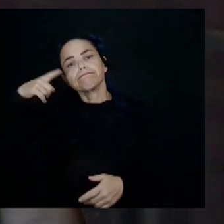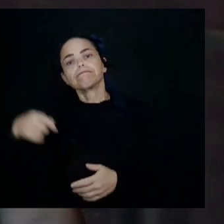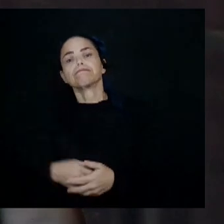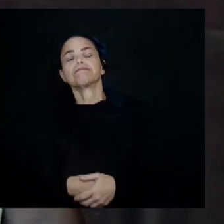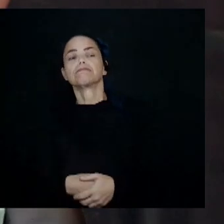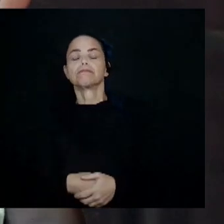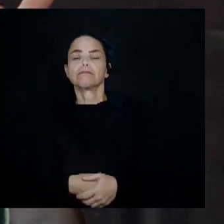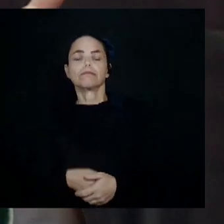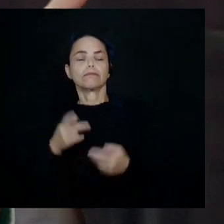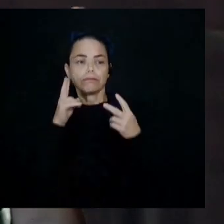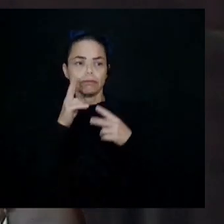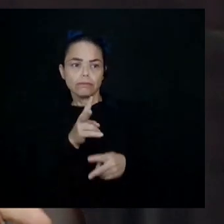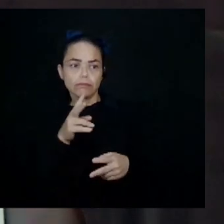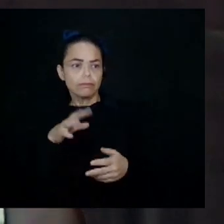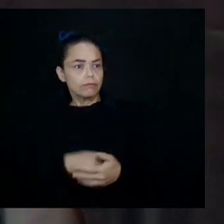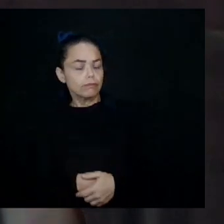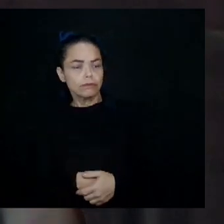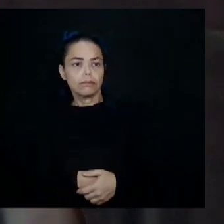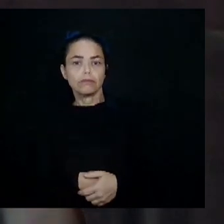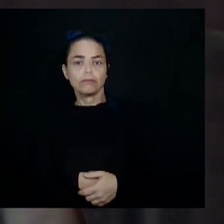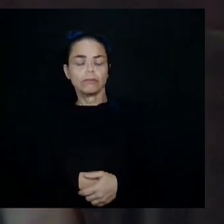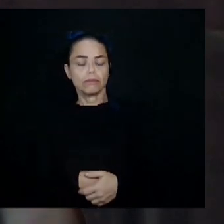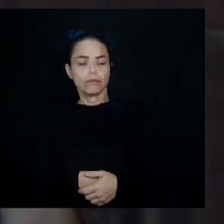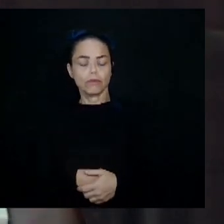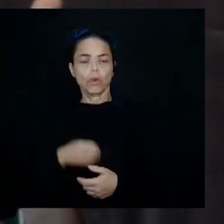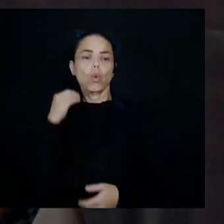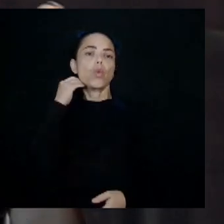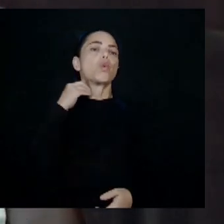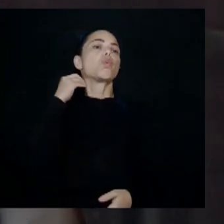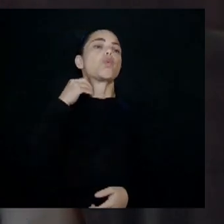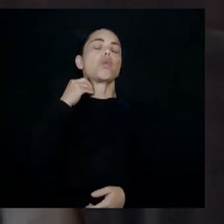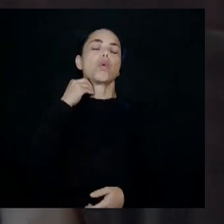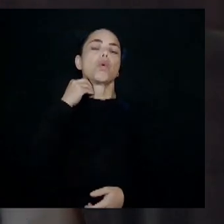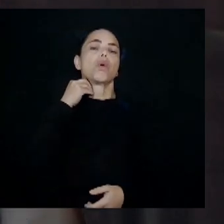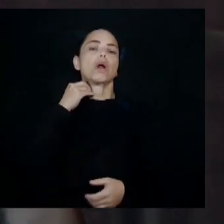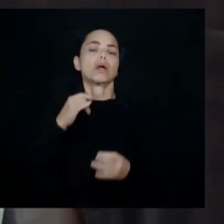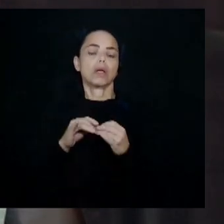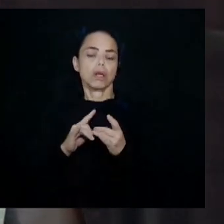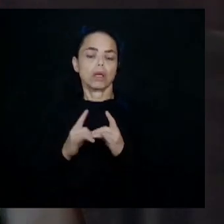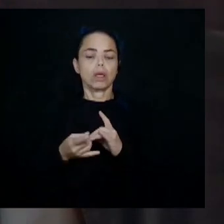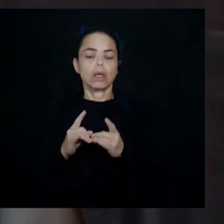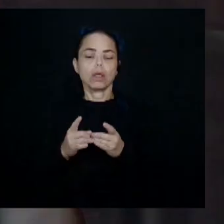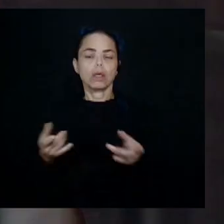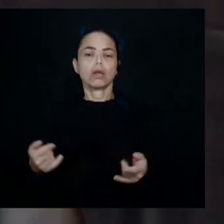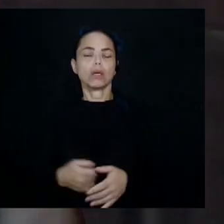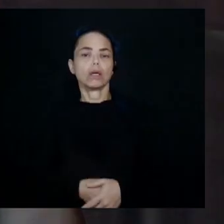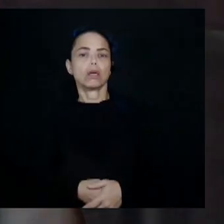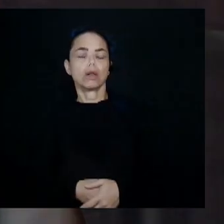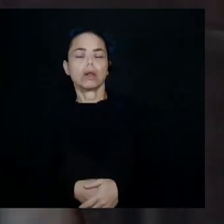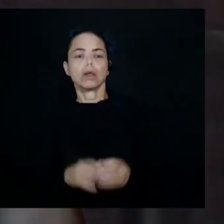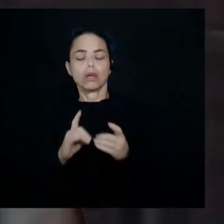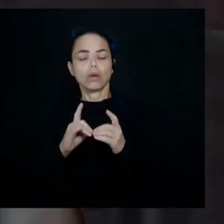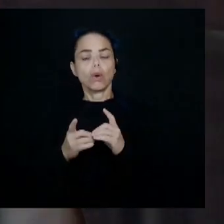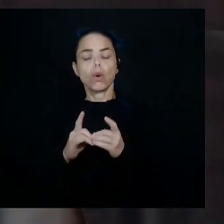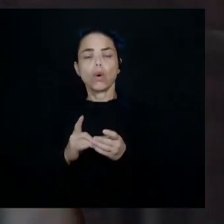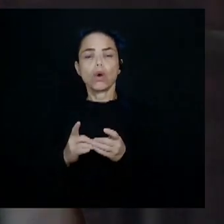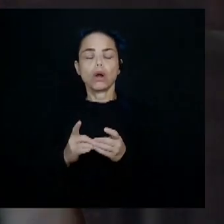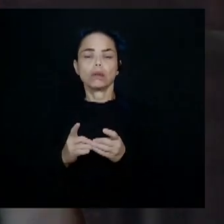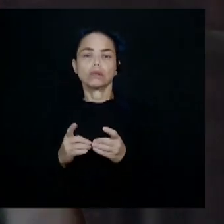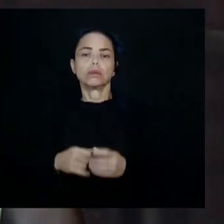vendo que talvez esteja alguma coisa hormonal acontecendo? E às vezes em consultório eu mesmo falo, me chega uma criança muito estressada, eu